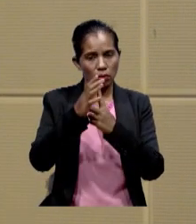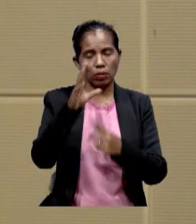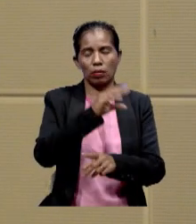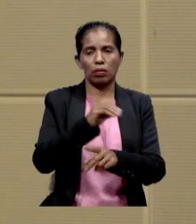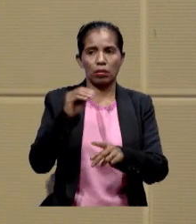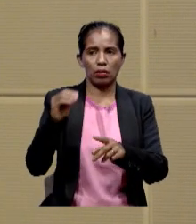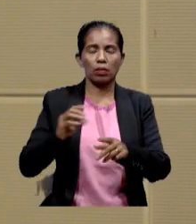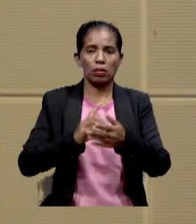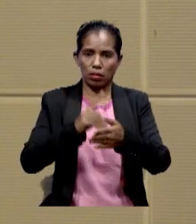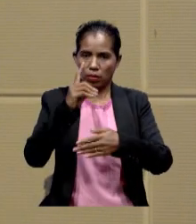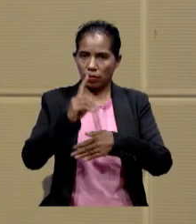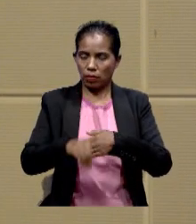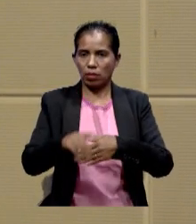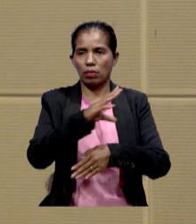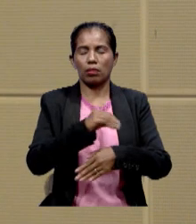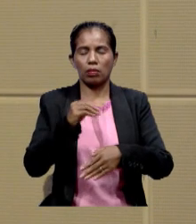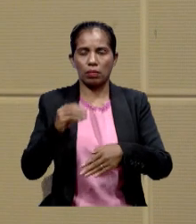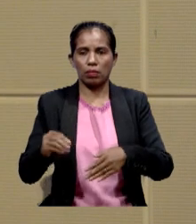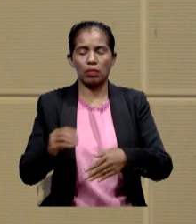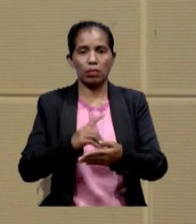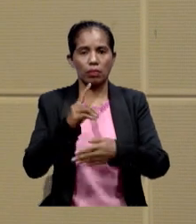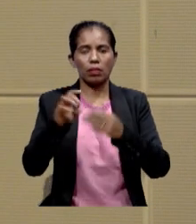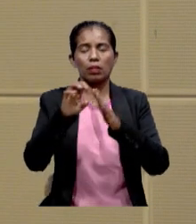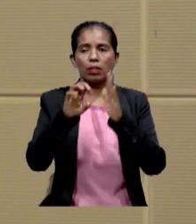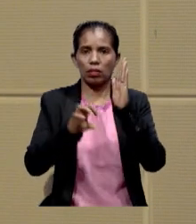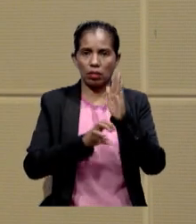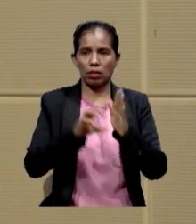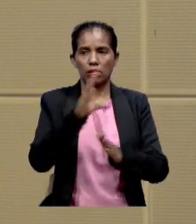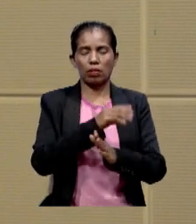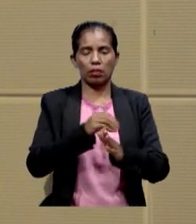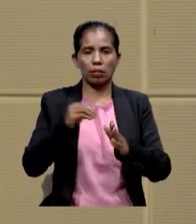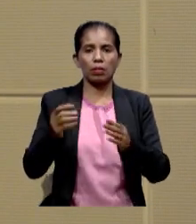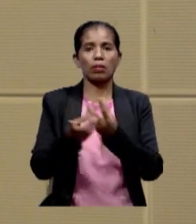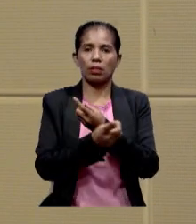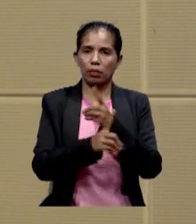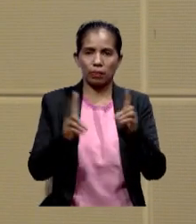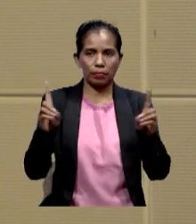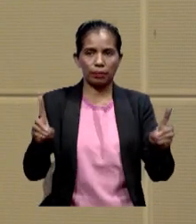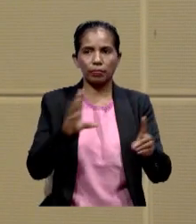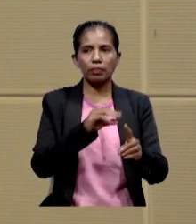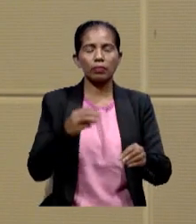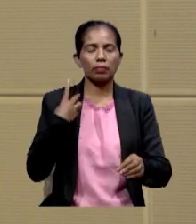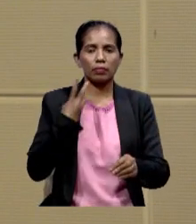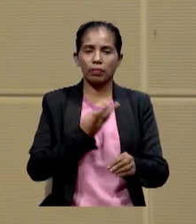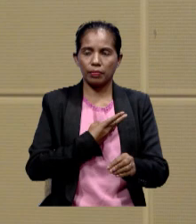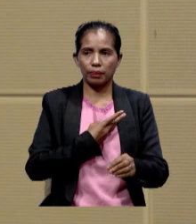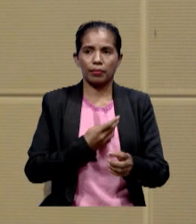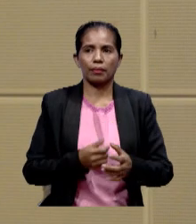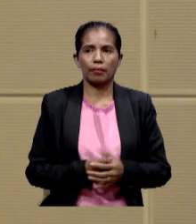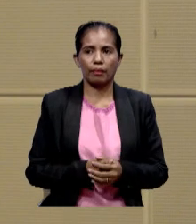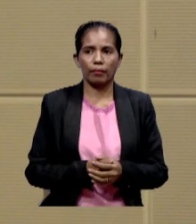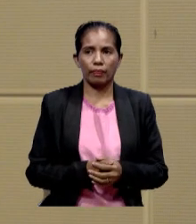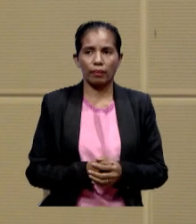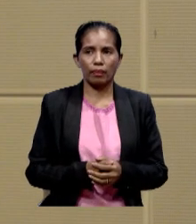de desenvolvimento, quer do desenvolvimento do Estado, quer da nossa democracia, quer da nossa economia. E